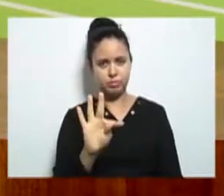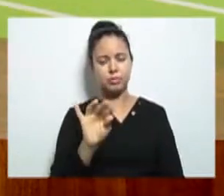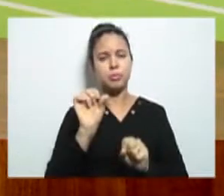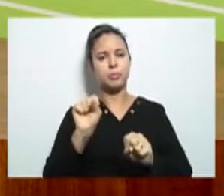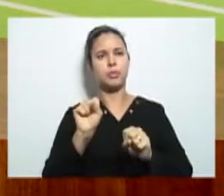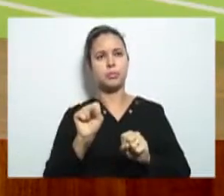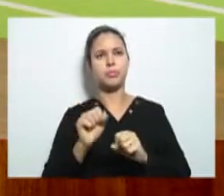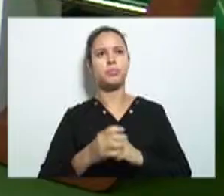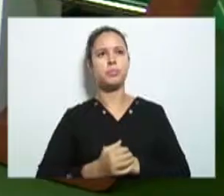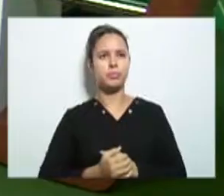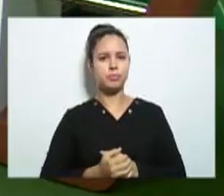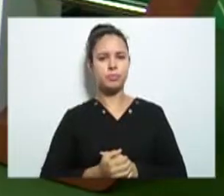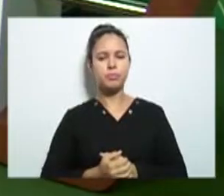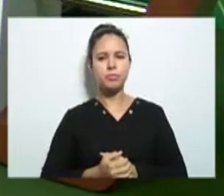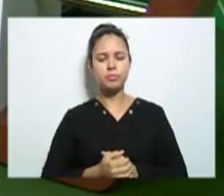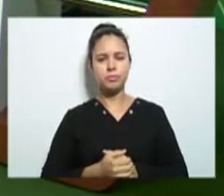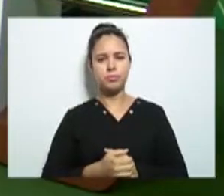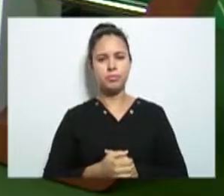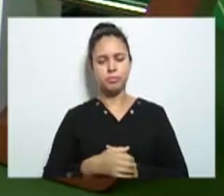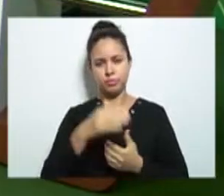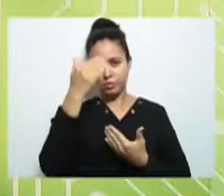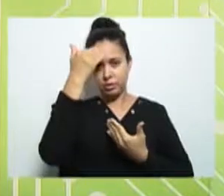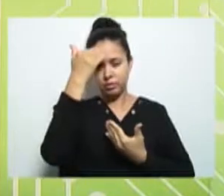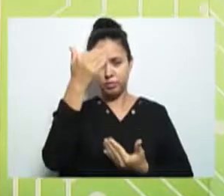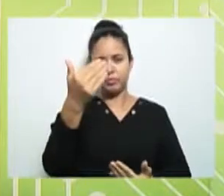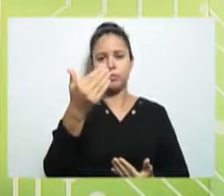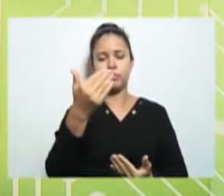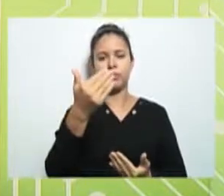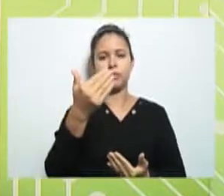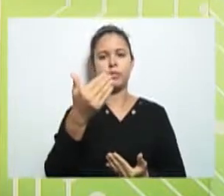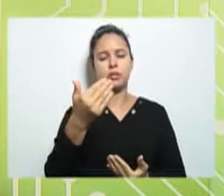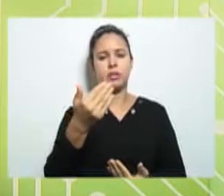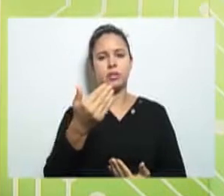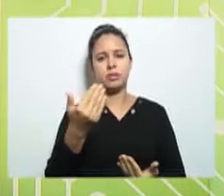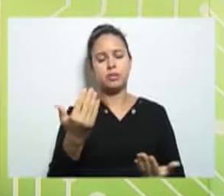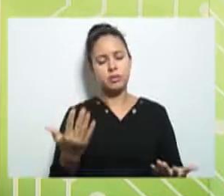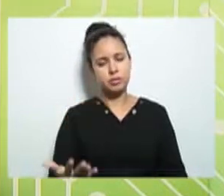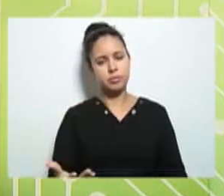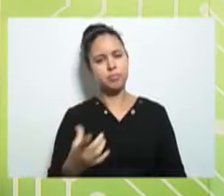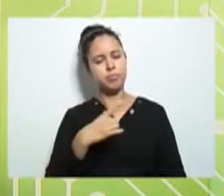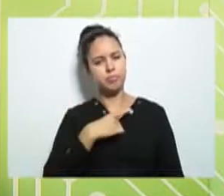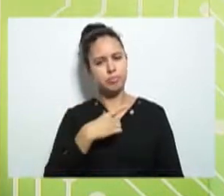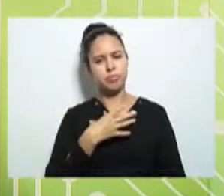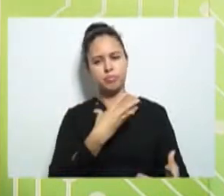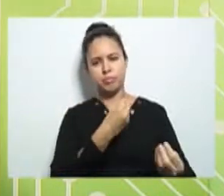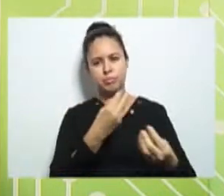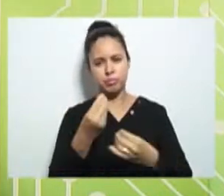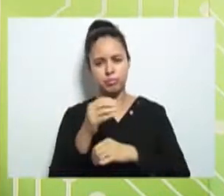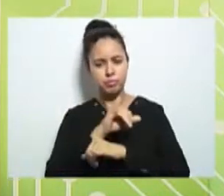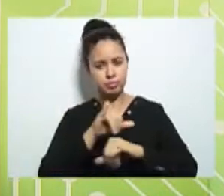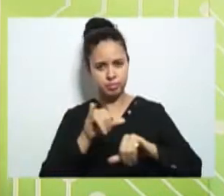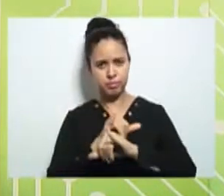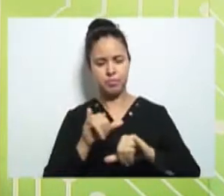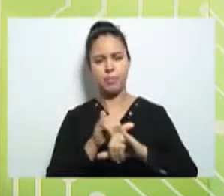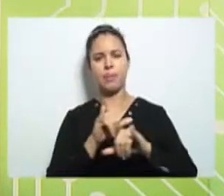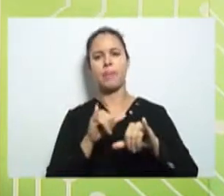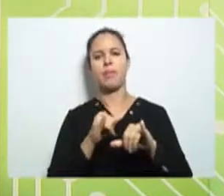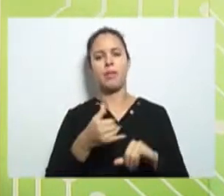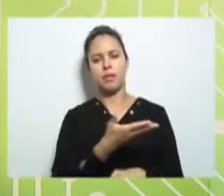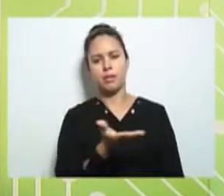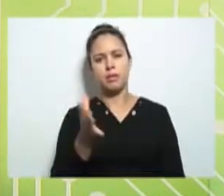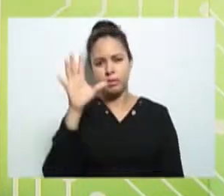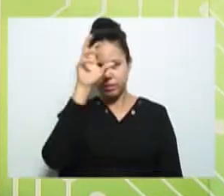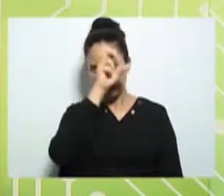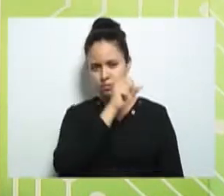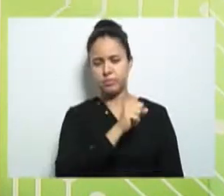gente aqui. Isso aí, obrigado, gente. Olha, 1 turbilhão de informações, não é isso? Muita coisa vocês vão